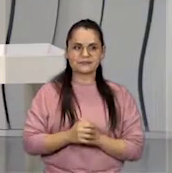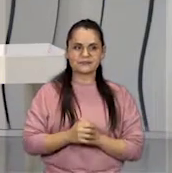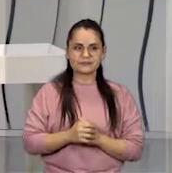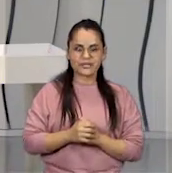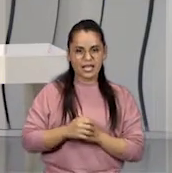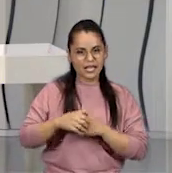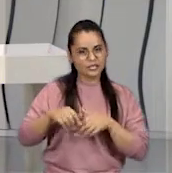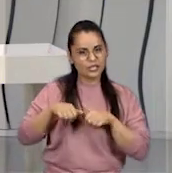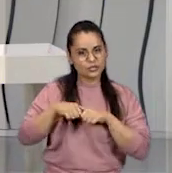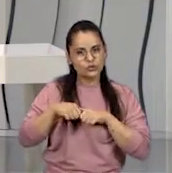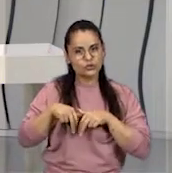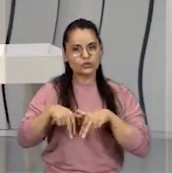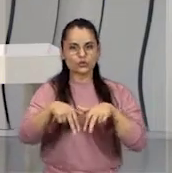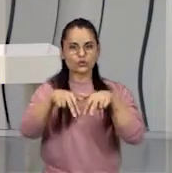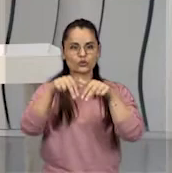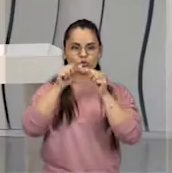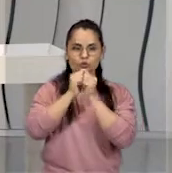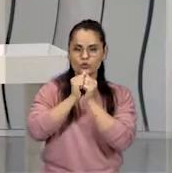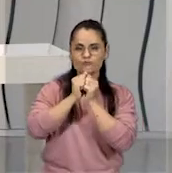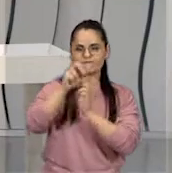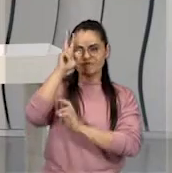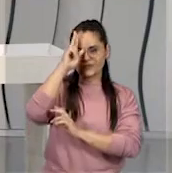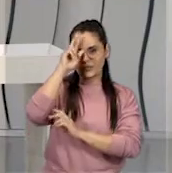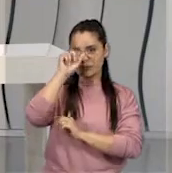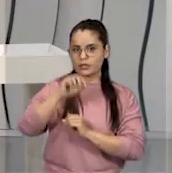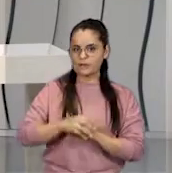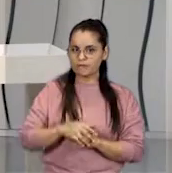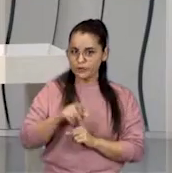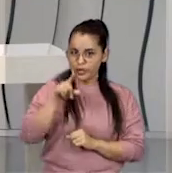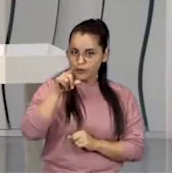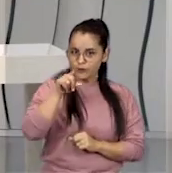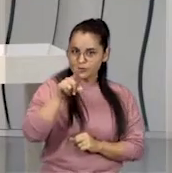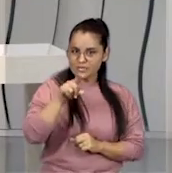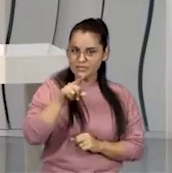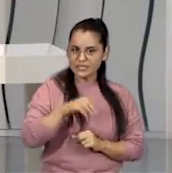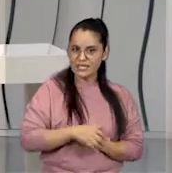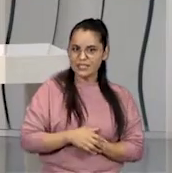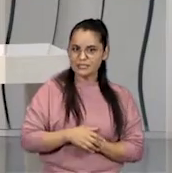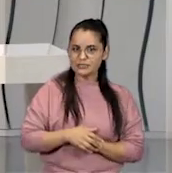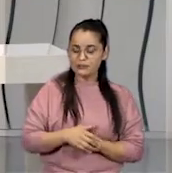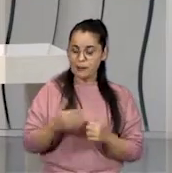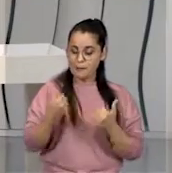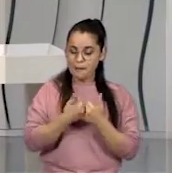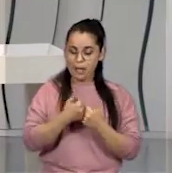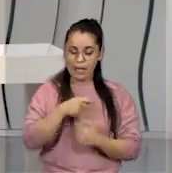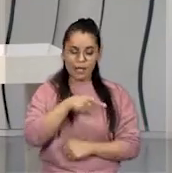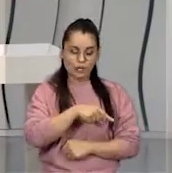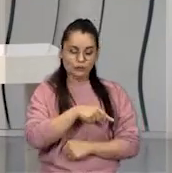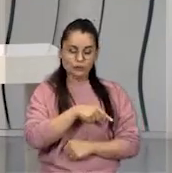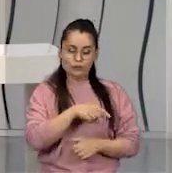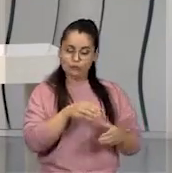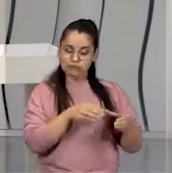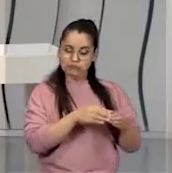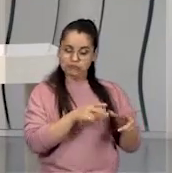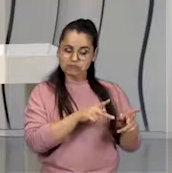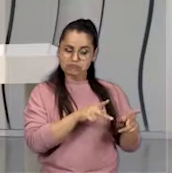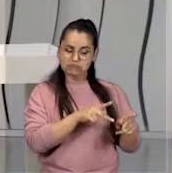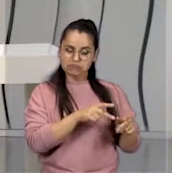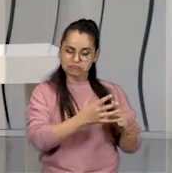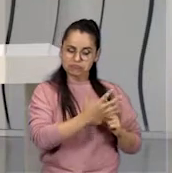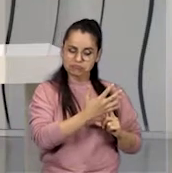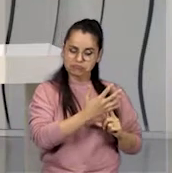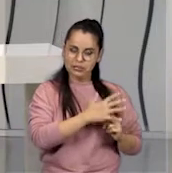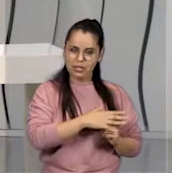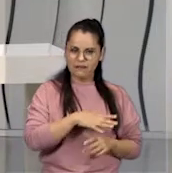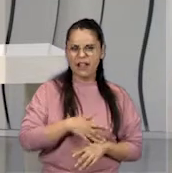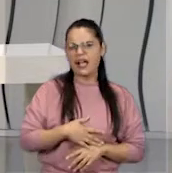essa caminhada juntos. E lembre-se, quando vocês estiverem diante de um sofista, tá? Saibam, reflitam, será que aquilo é